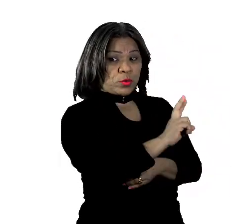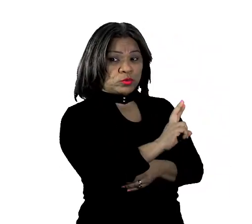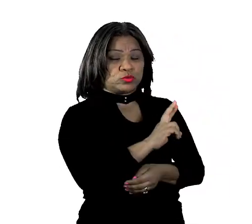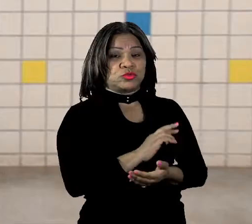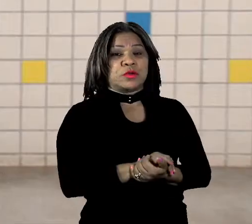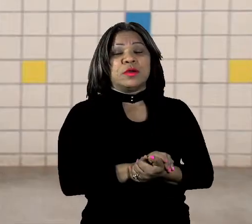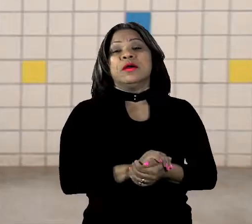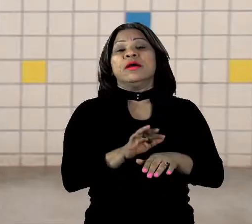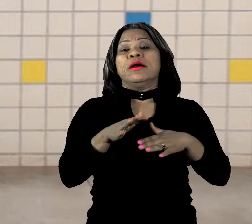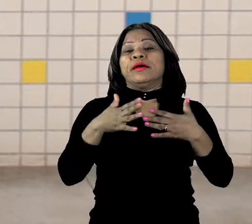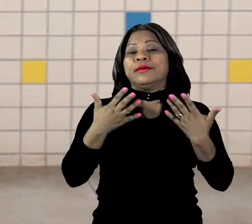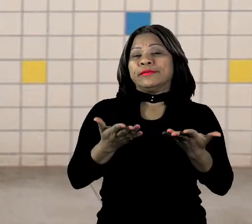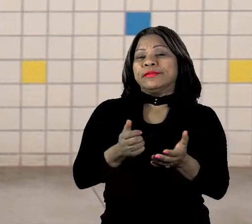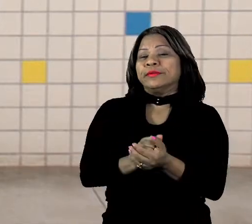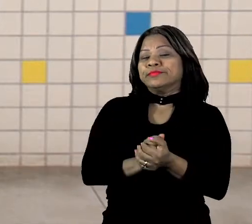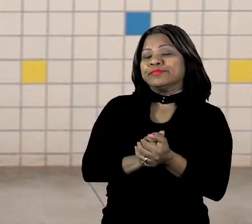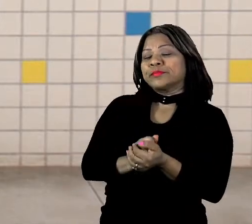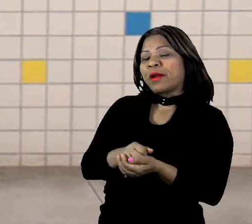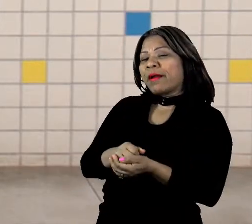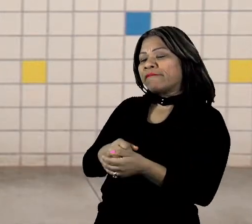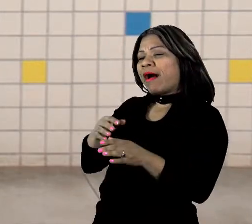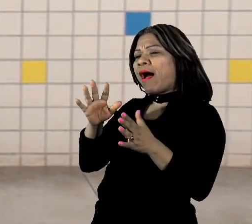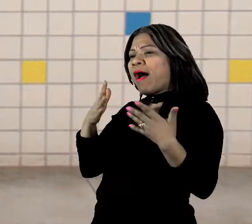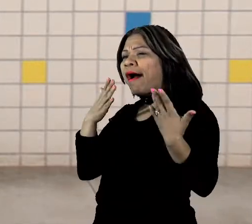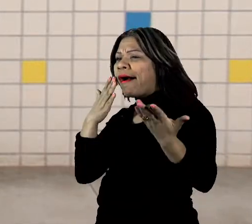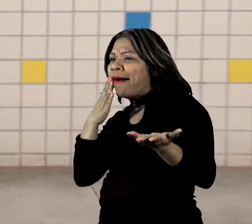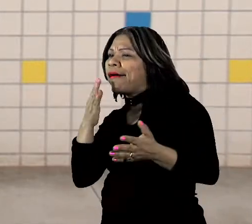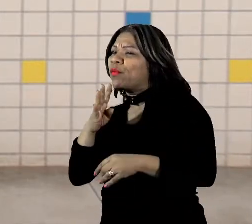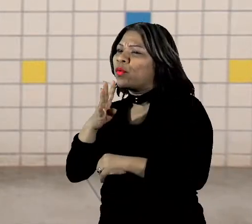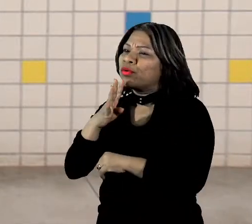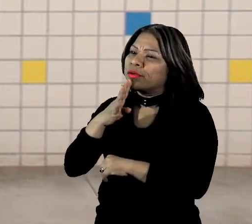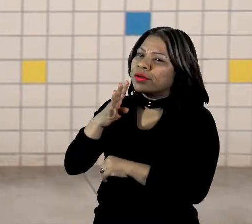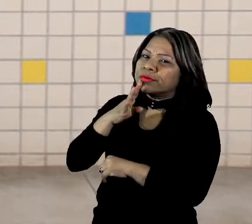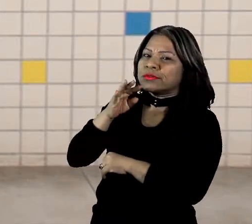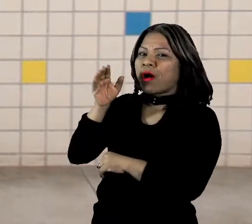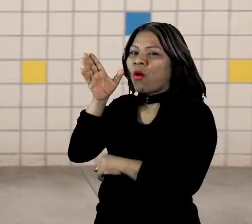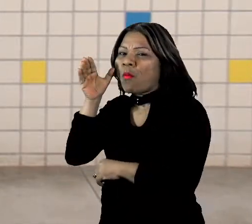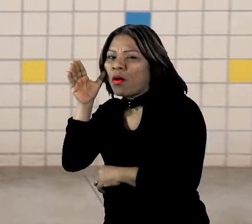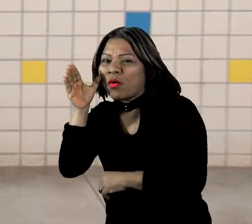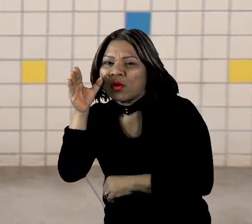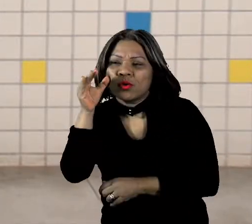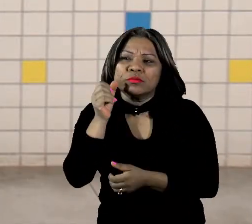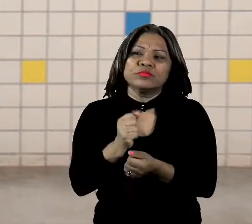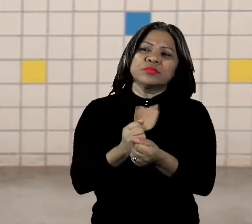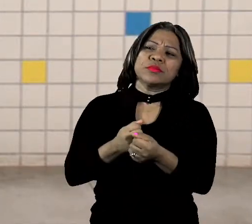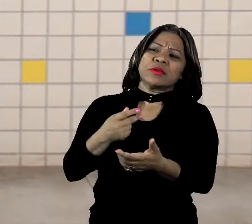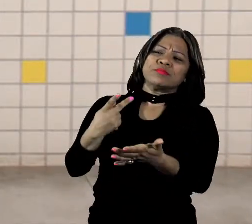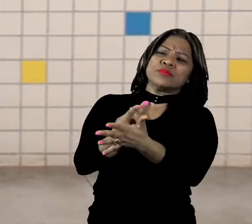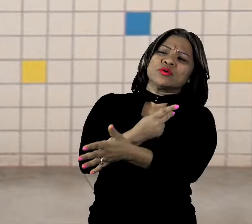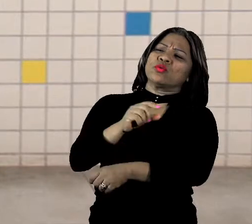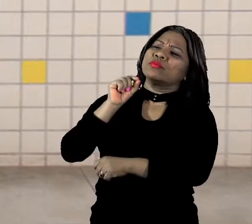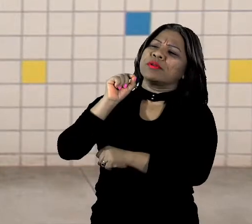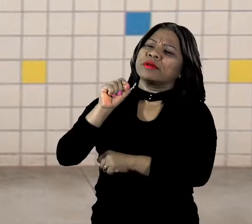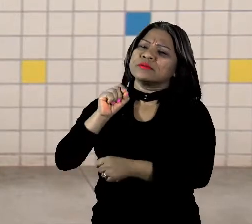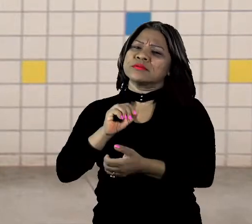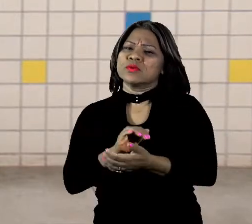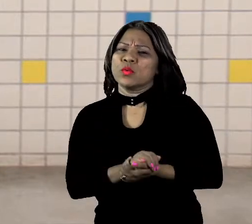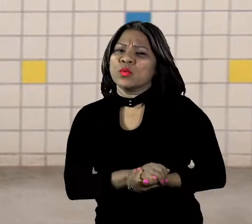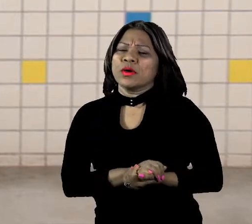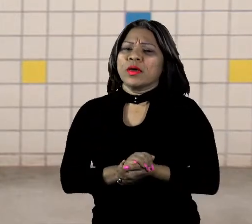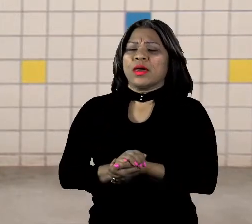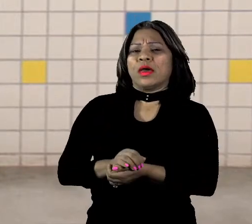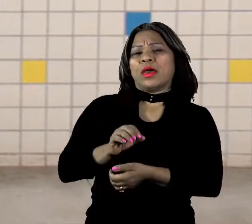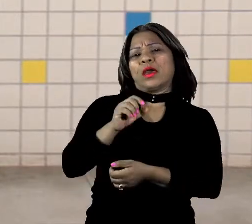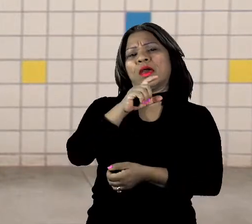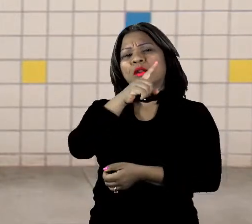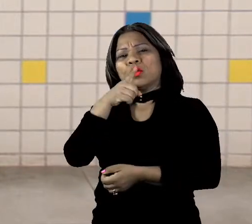conhecer algumas curiosidades do zoológico, conversar sobre os fatos que acontecem no zoológico e para passar para o público.